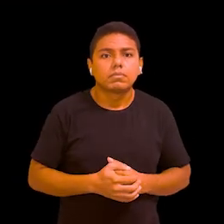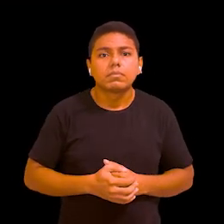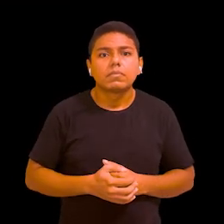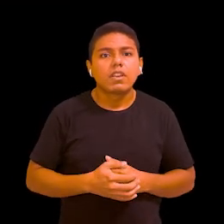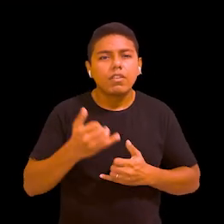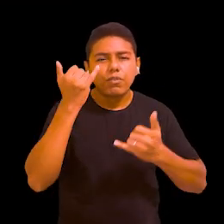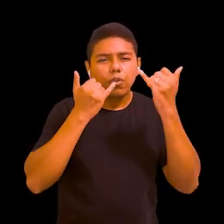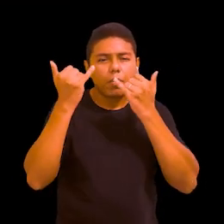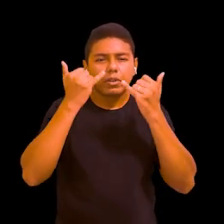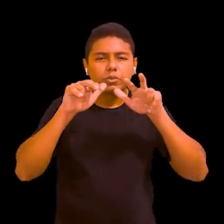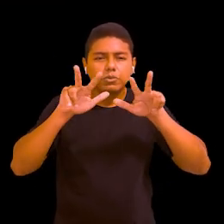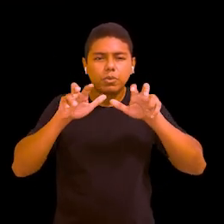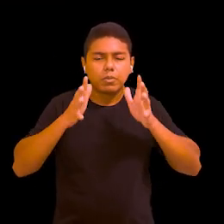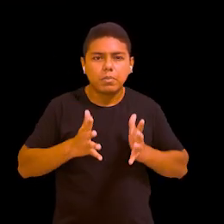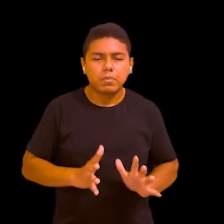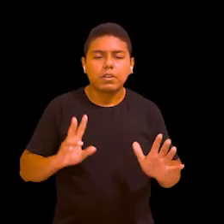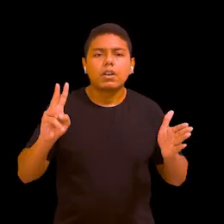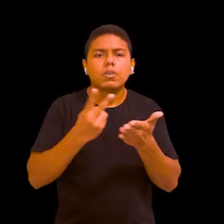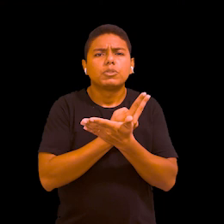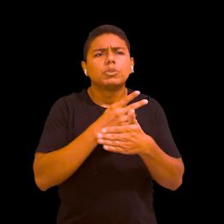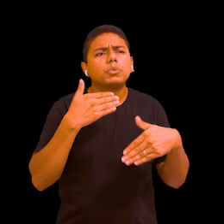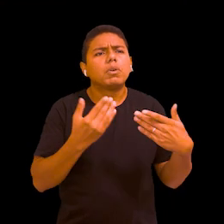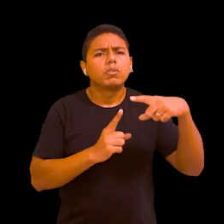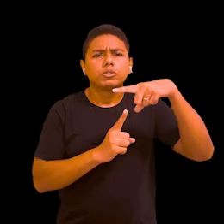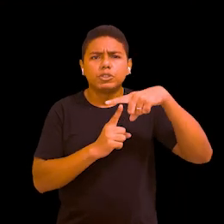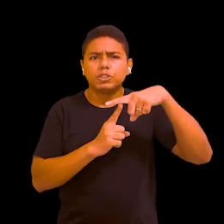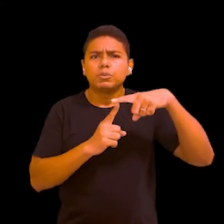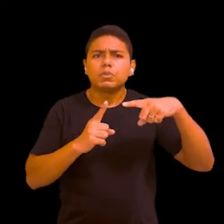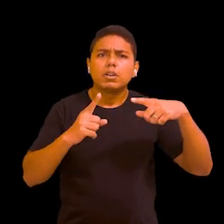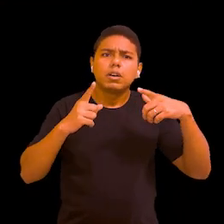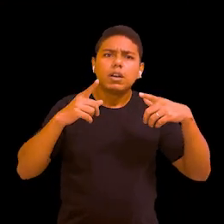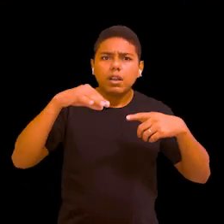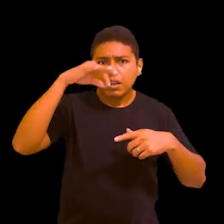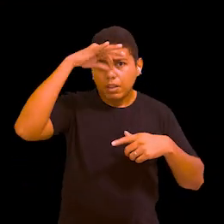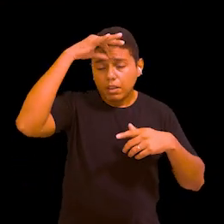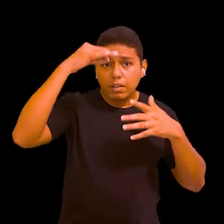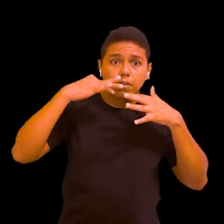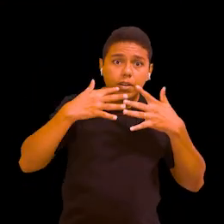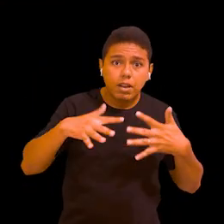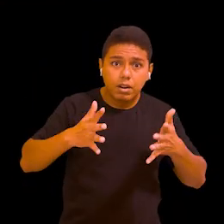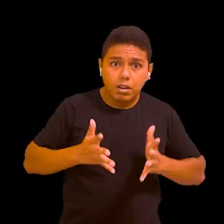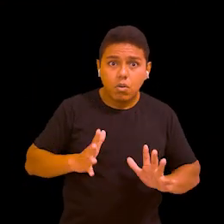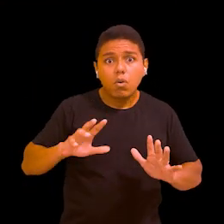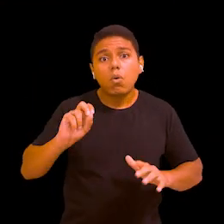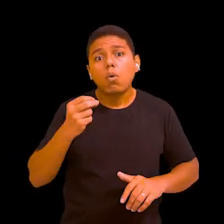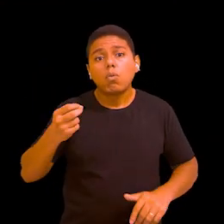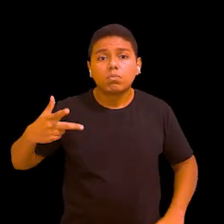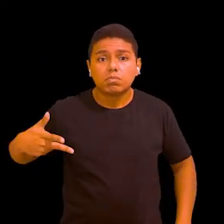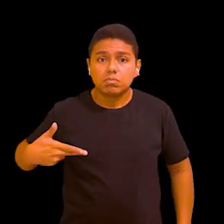do parto, então, quando ocorreu, qual o tipo, né, se foi parto vaginal ou se foi feita uma